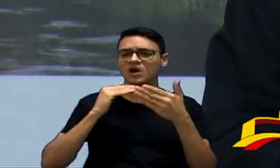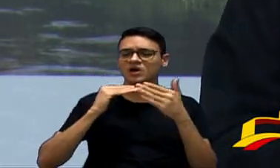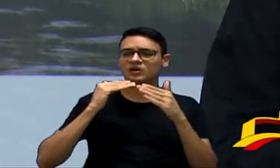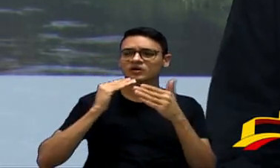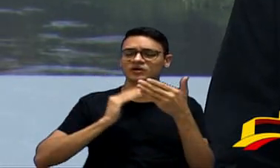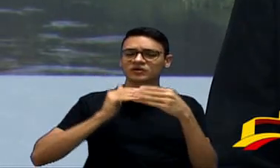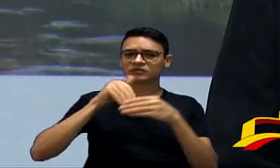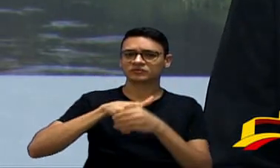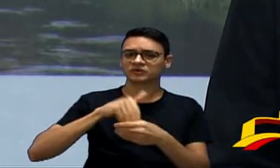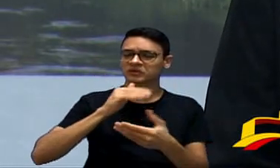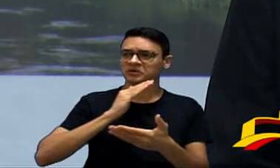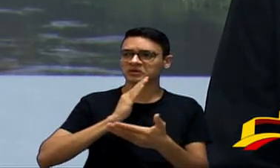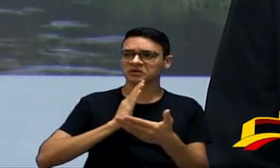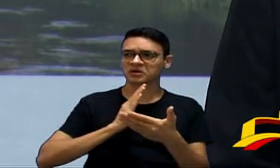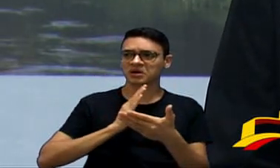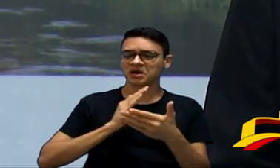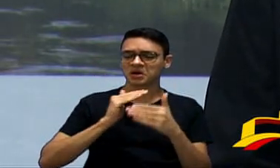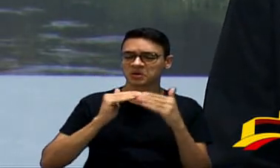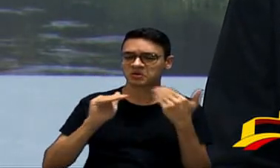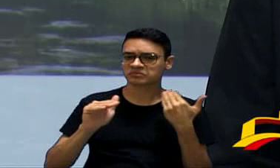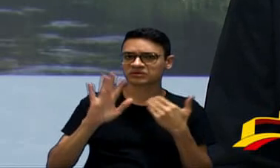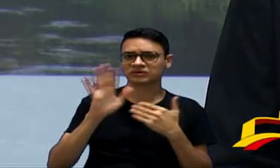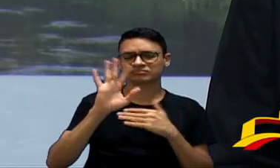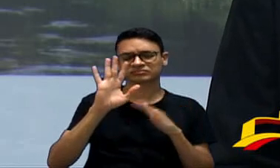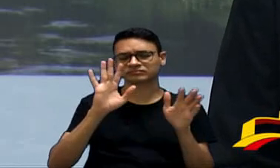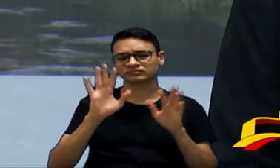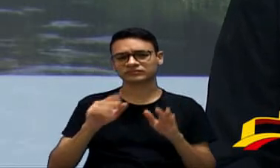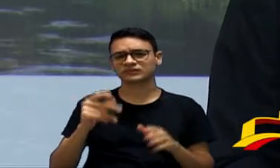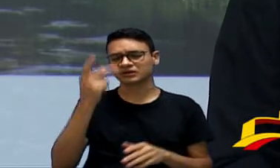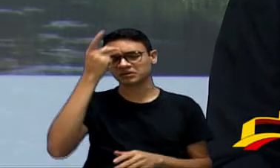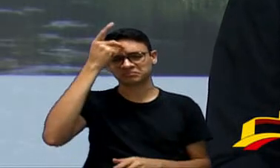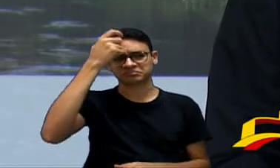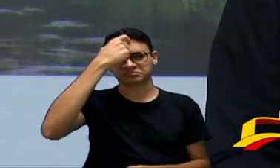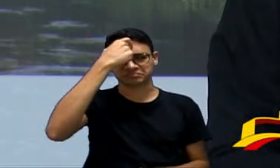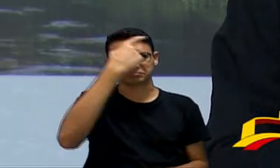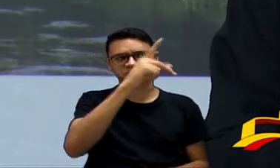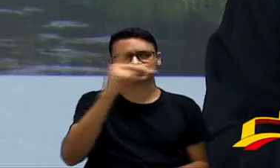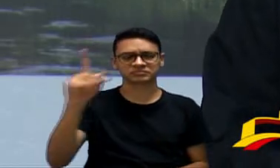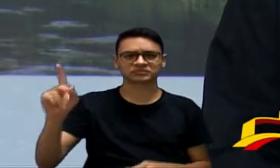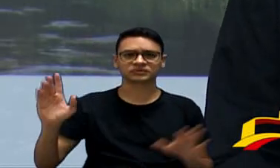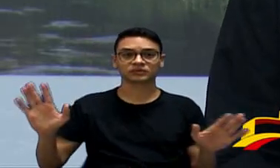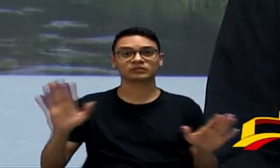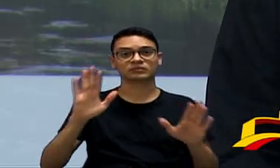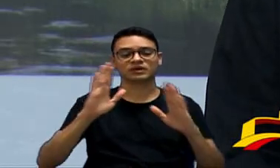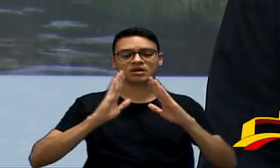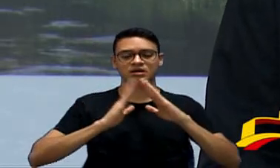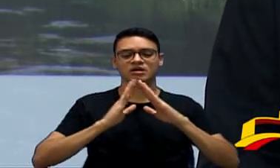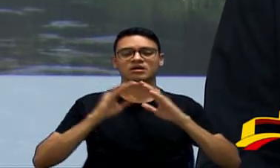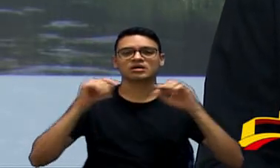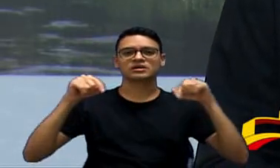cada um vote de acordo com a sua consciência. Agora, que esta casa, através de